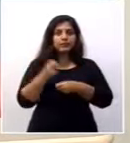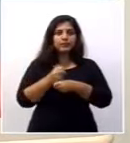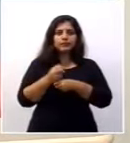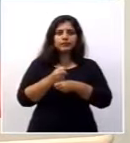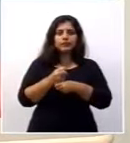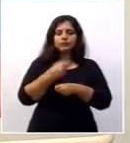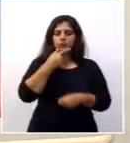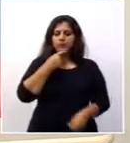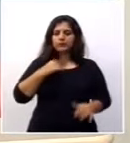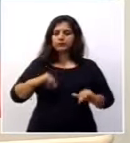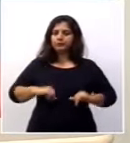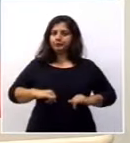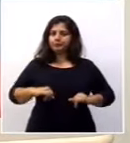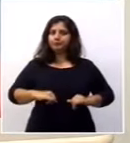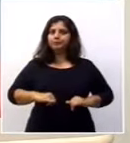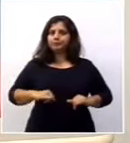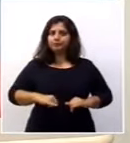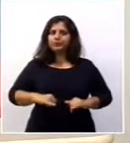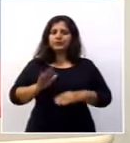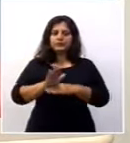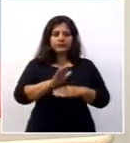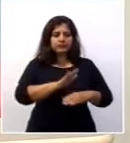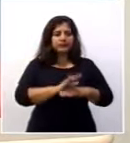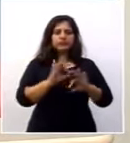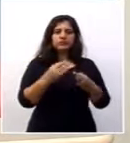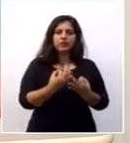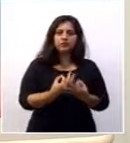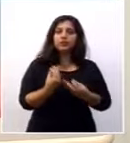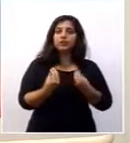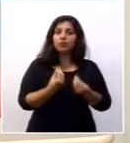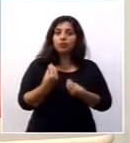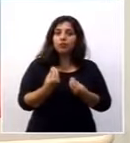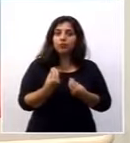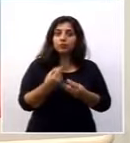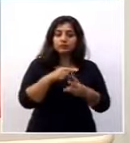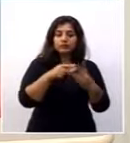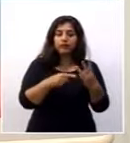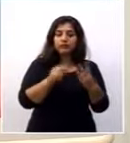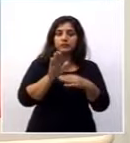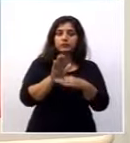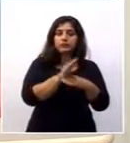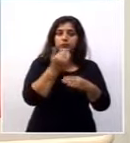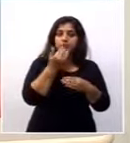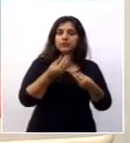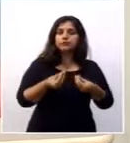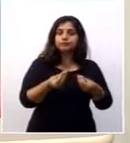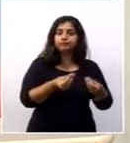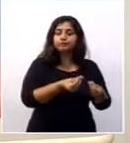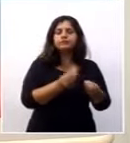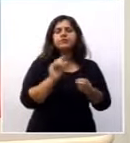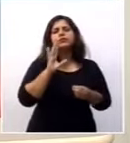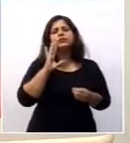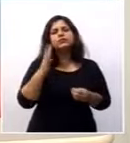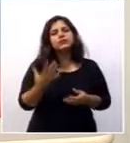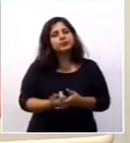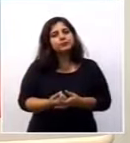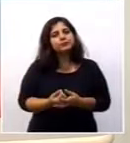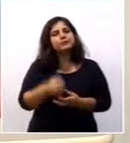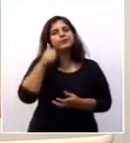ele sofreu muito para poder sustentar a sua família. Eram 3 bocas. E o que aconteceu?